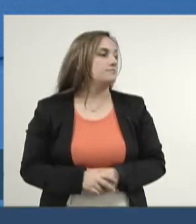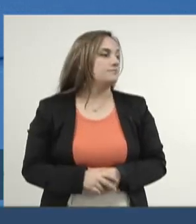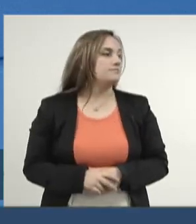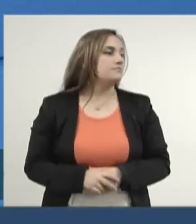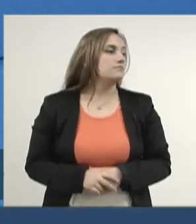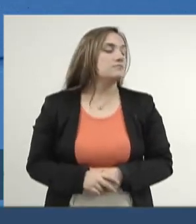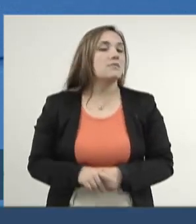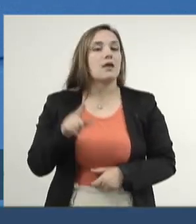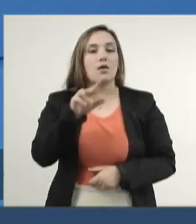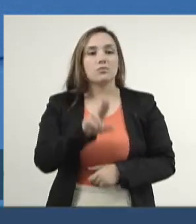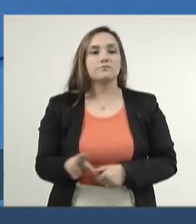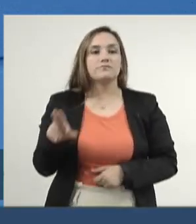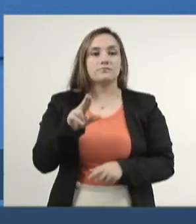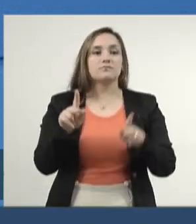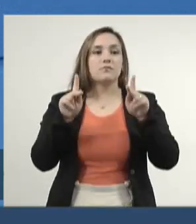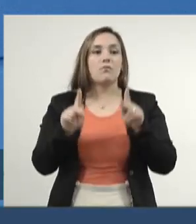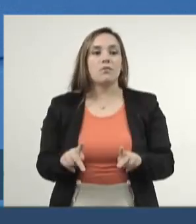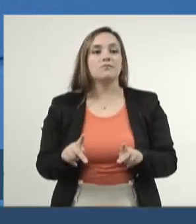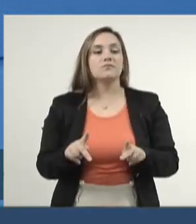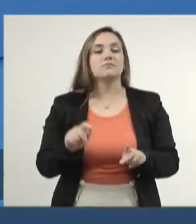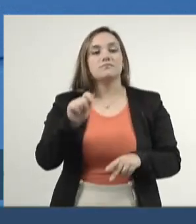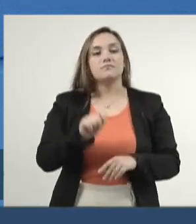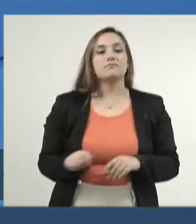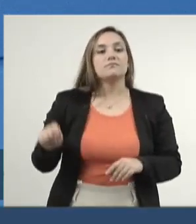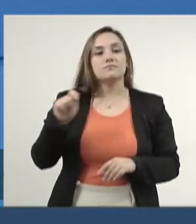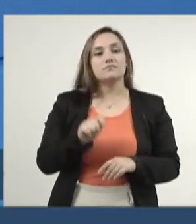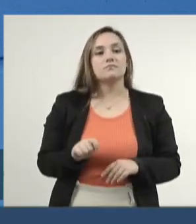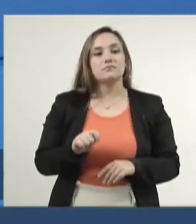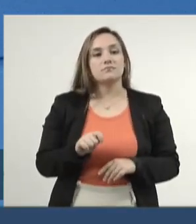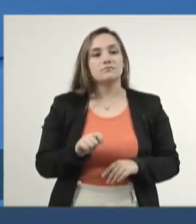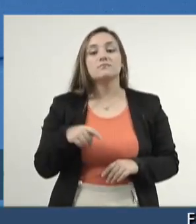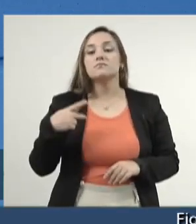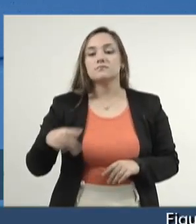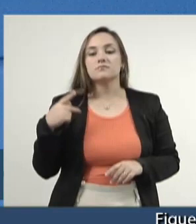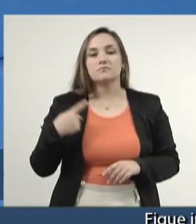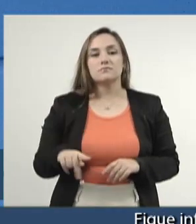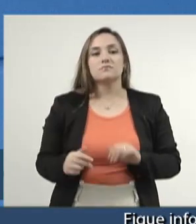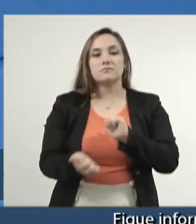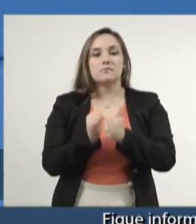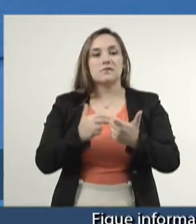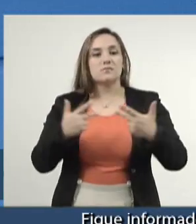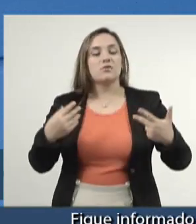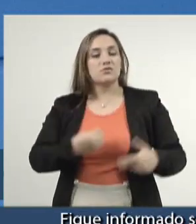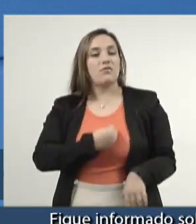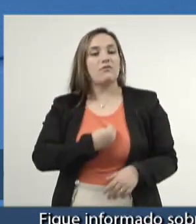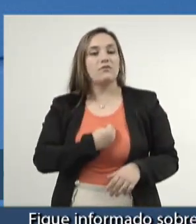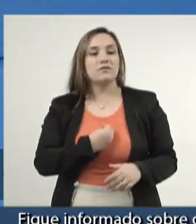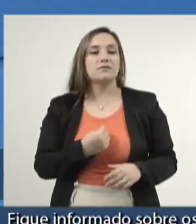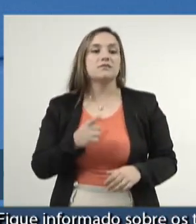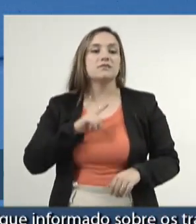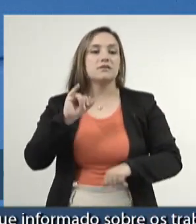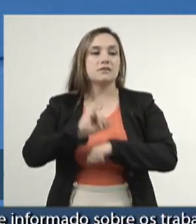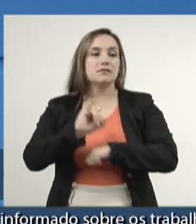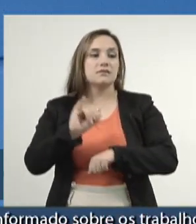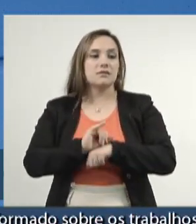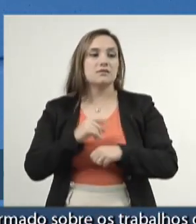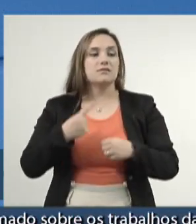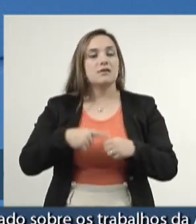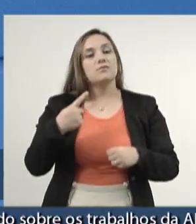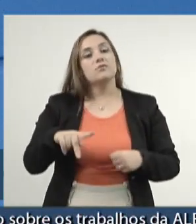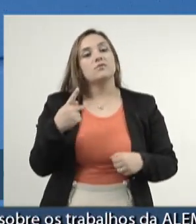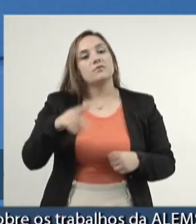a utilidade pública estadual para a Associação Ponta Poranense Esporte e Vida, com sede município em Ponta